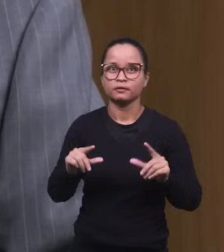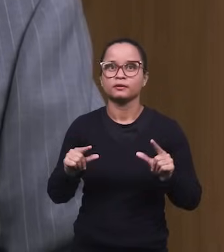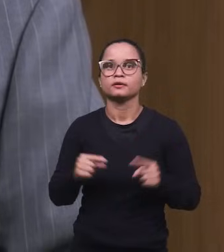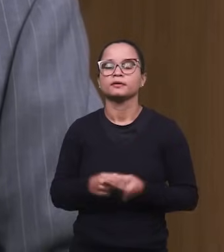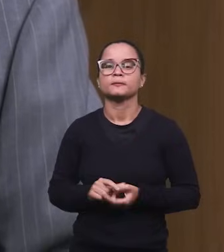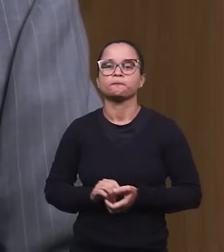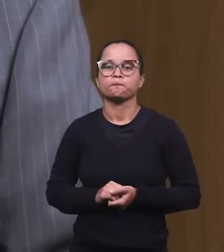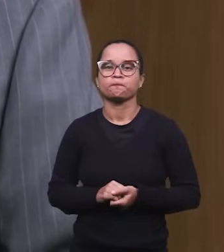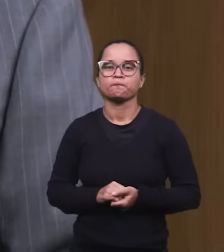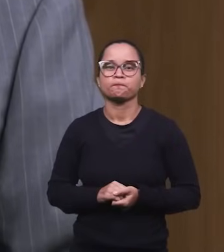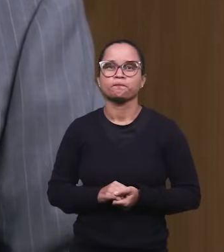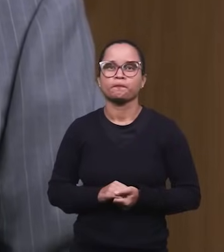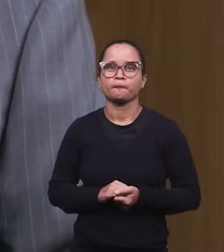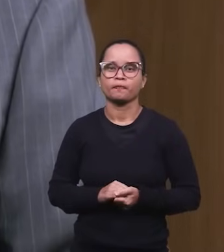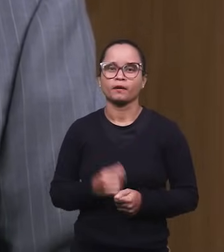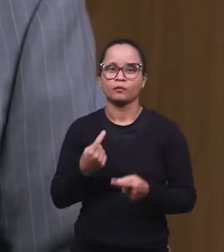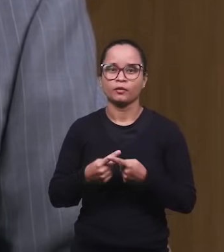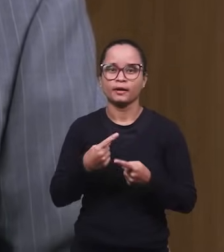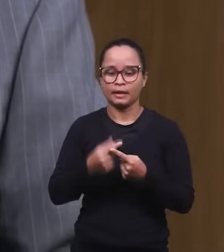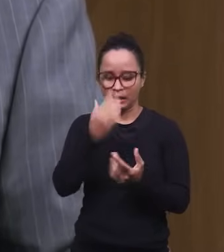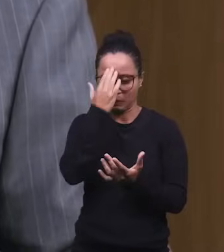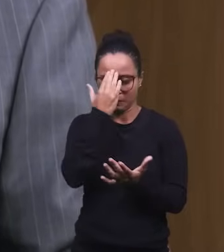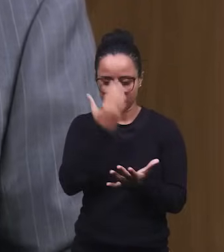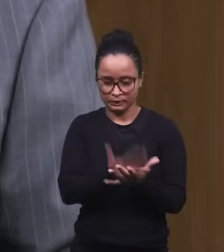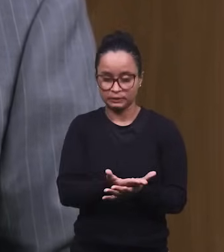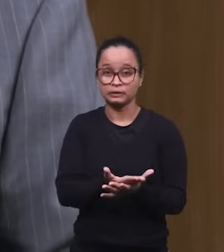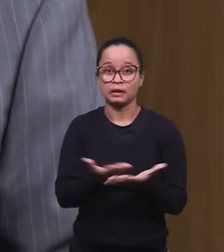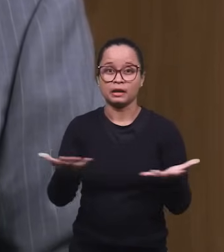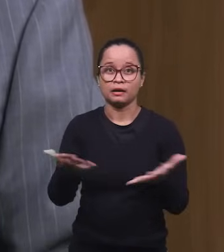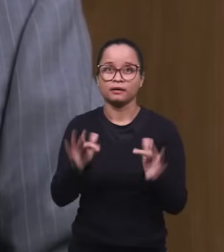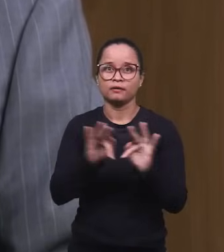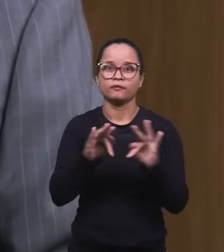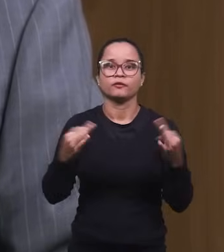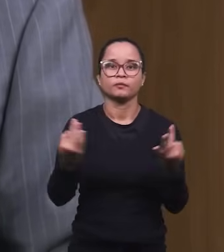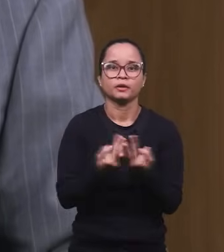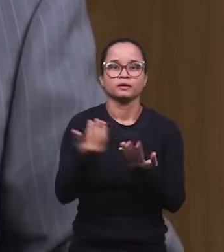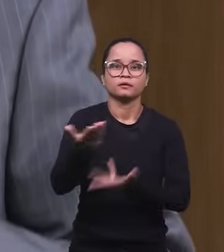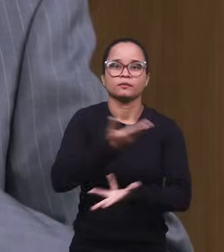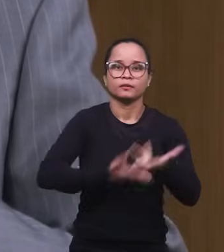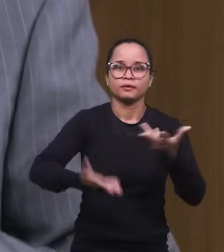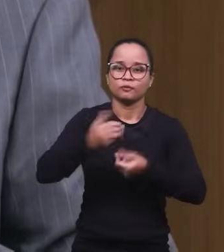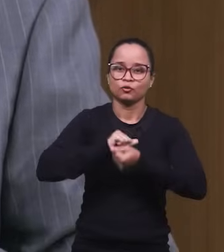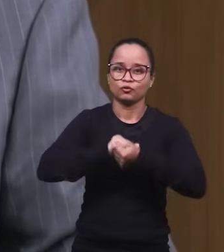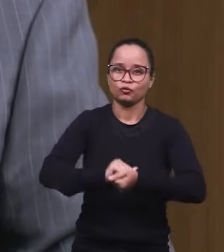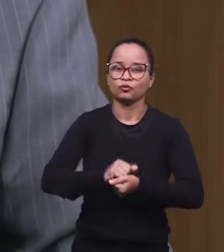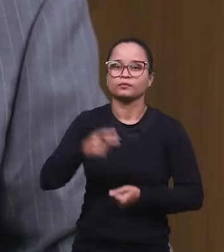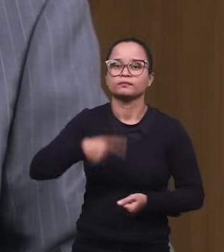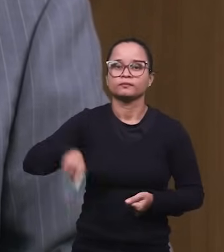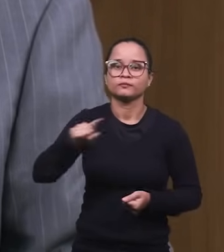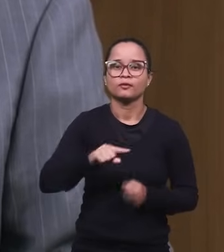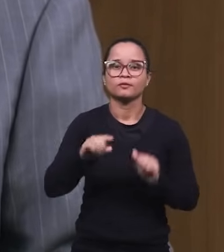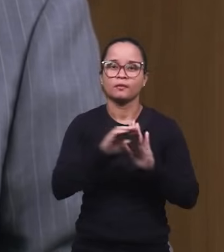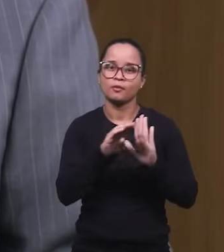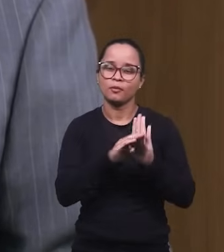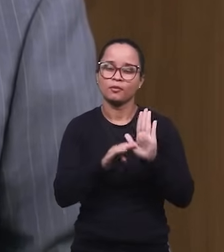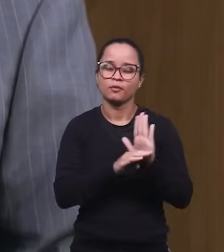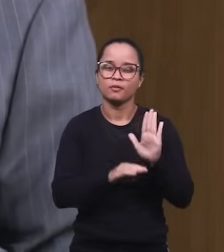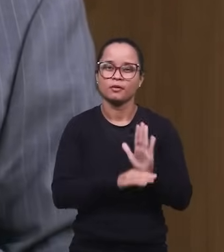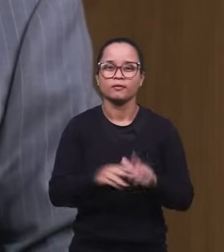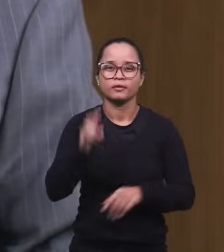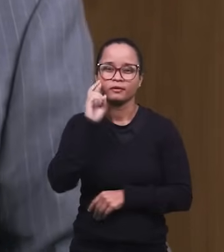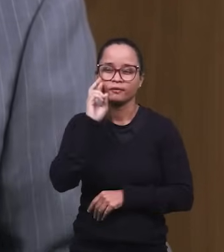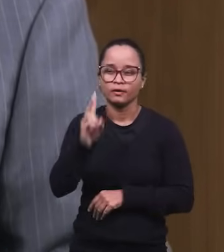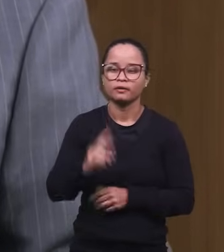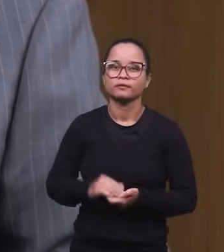aqui, porque eu creio que as famílias agora estão participando conosco nesse programa. Você